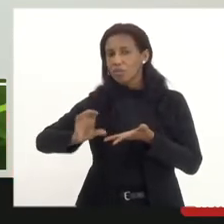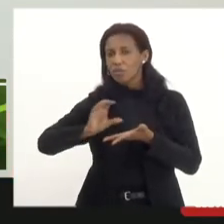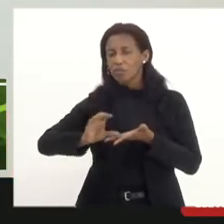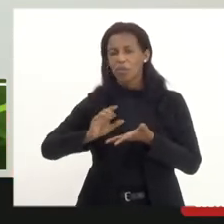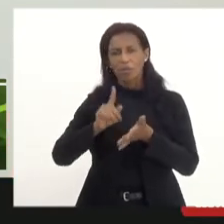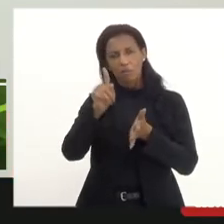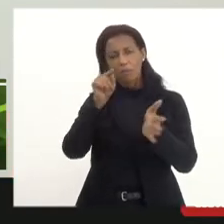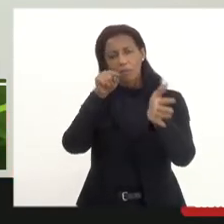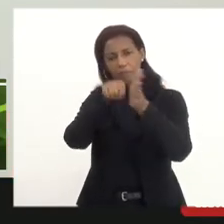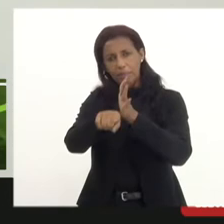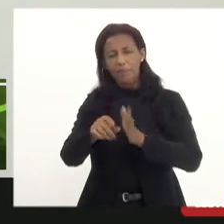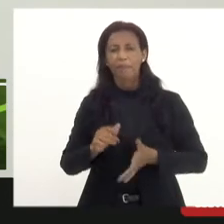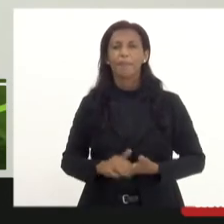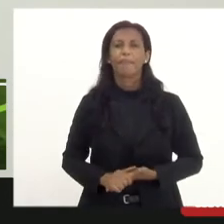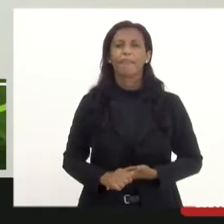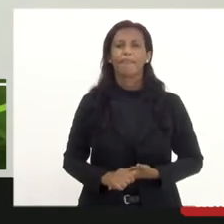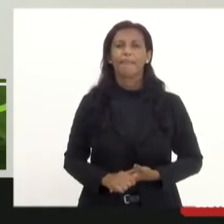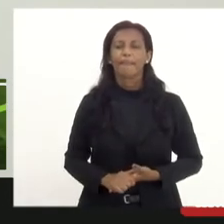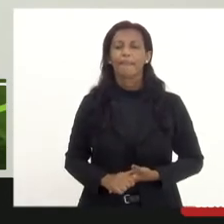perguntou,